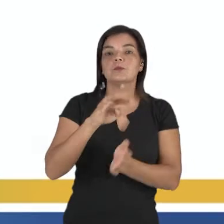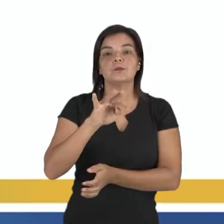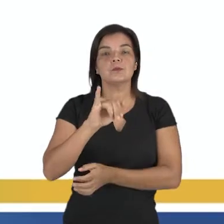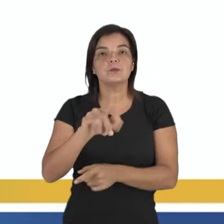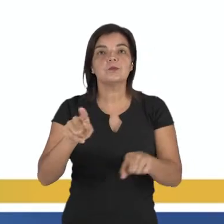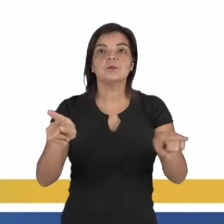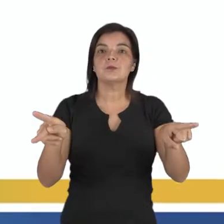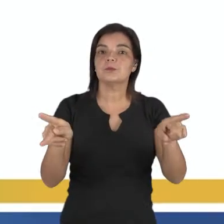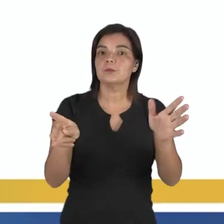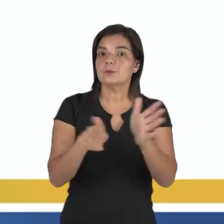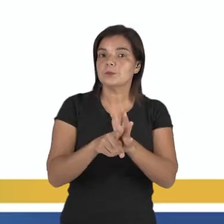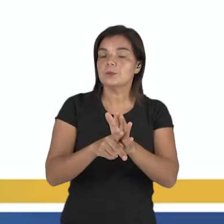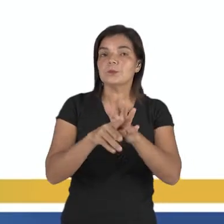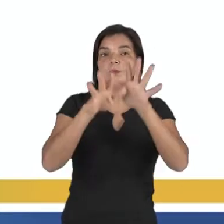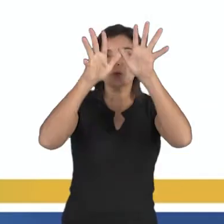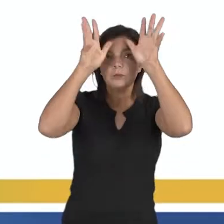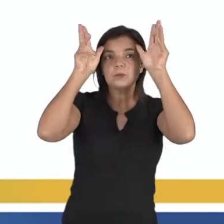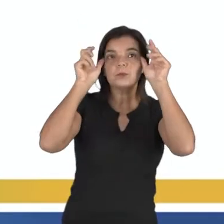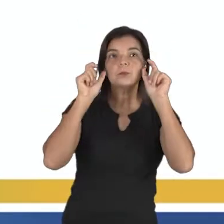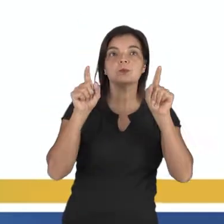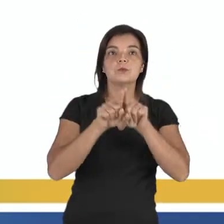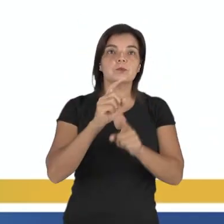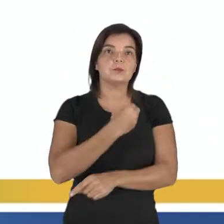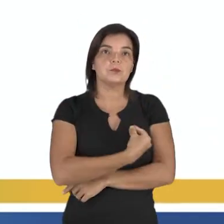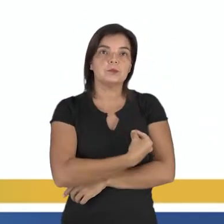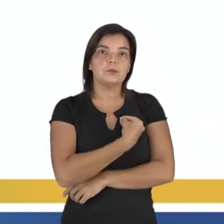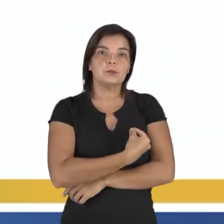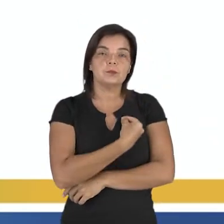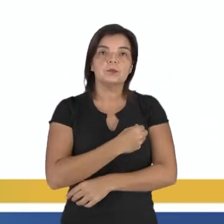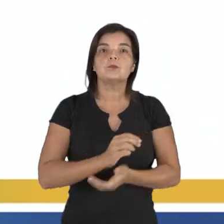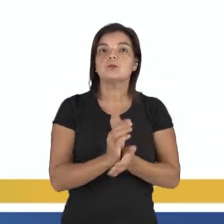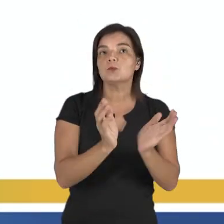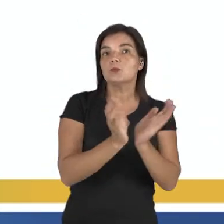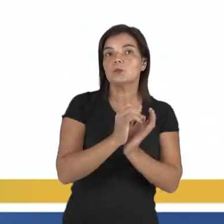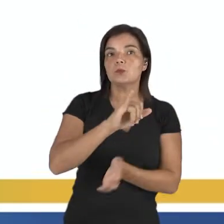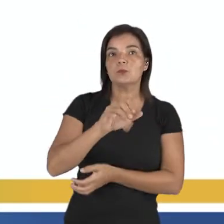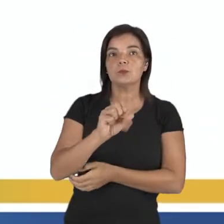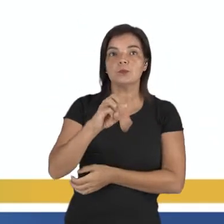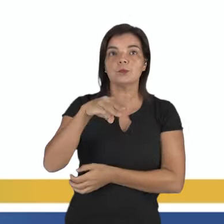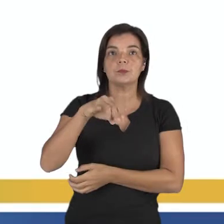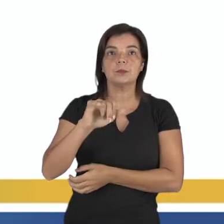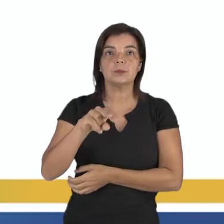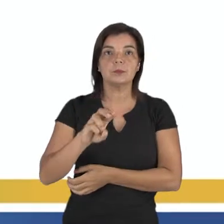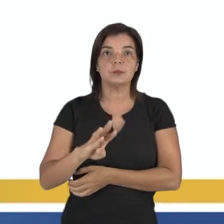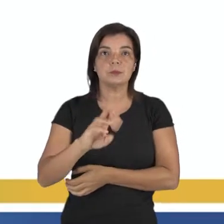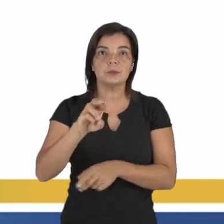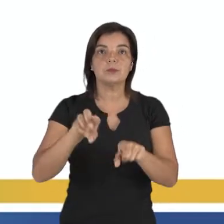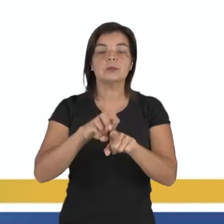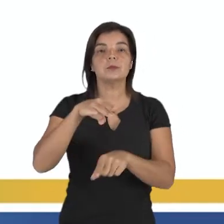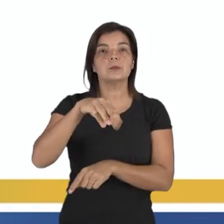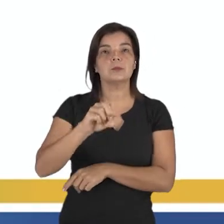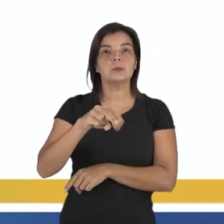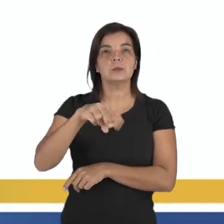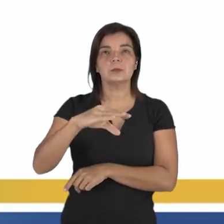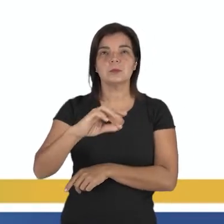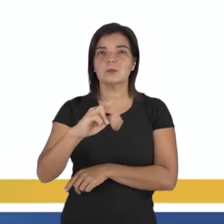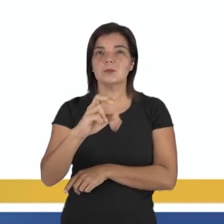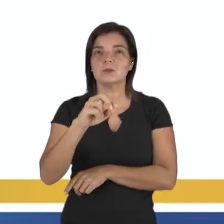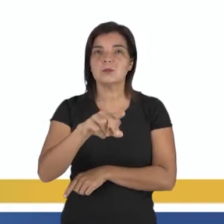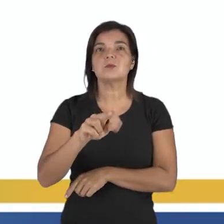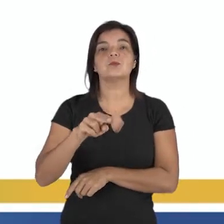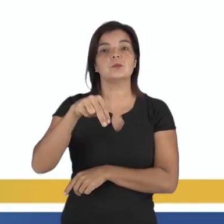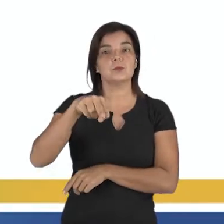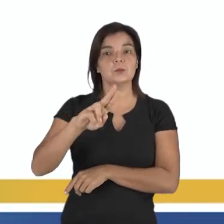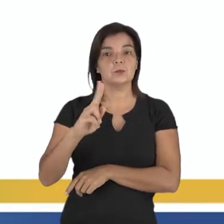pertencentes ao território acreano, nas quais habitam as etnias Jaminawa, Manchineri, Unicuim,